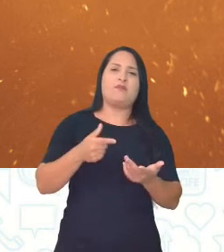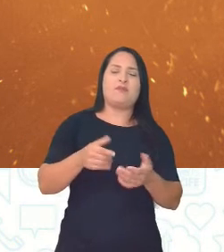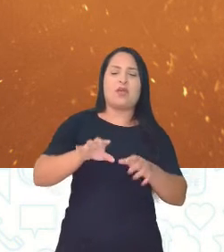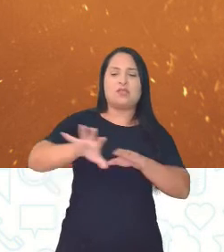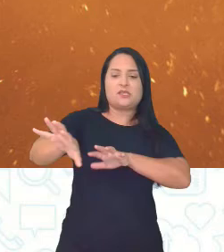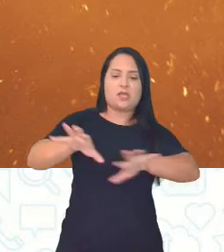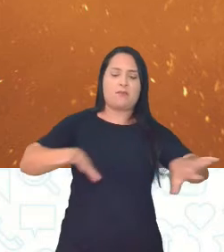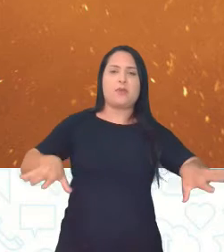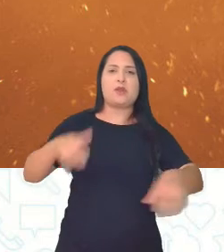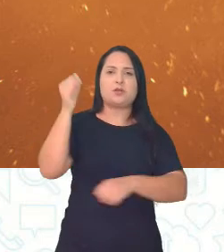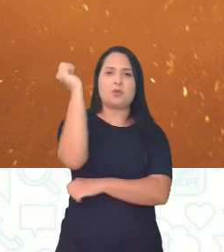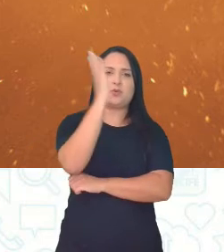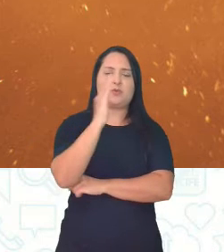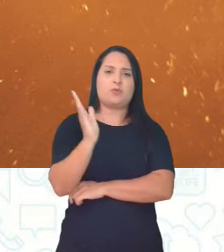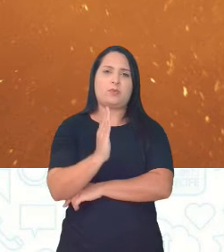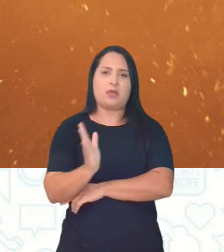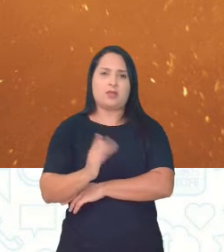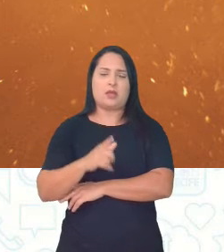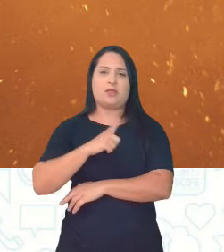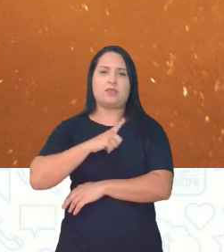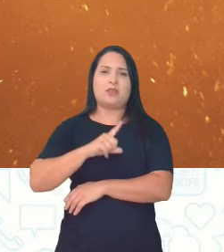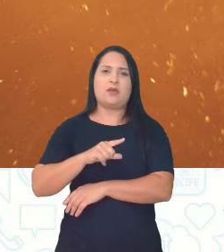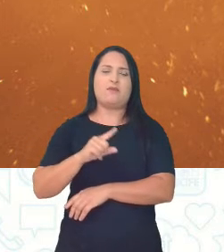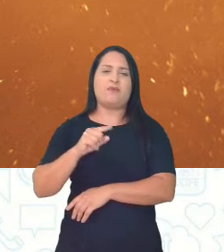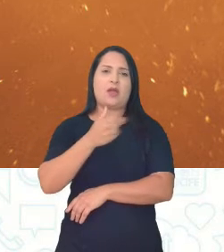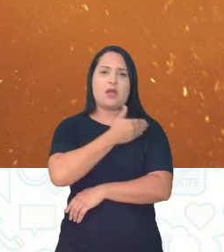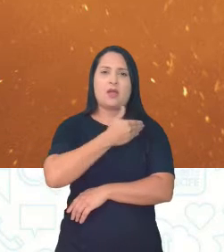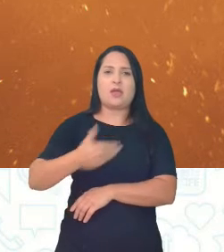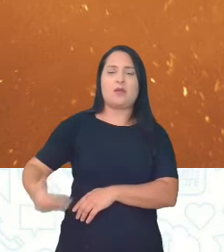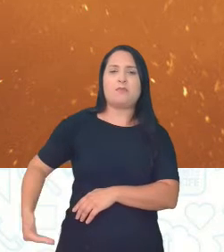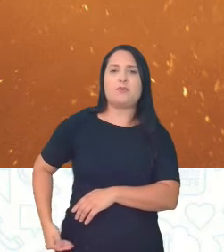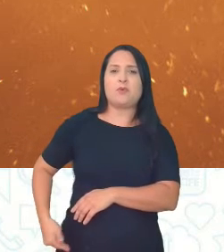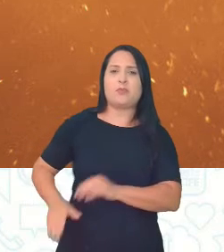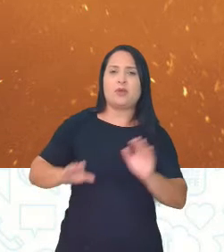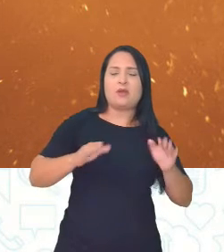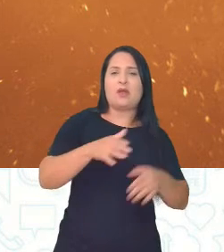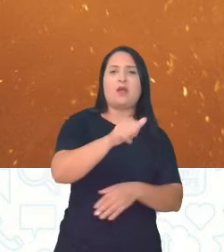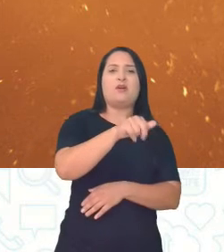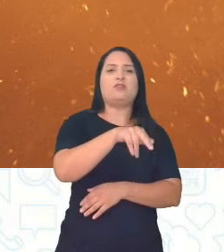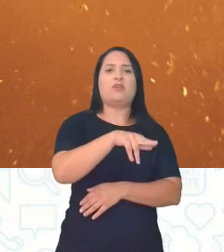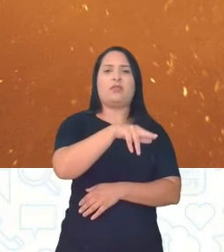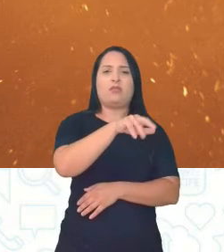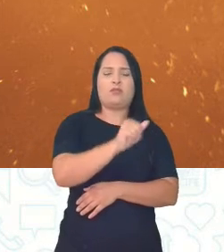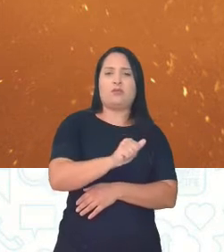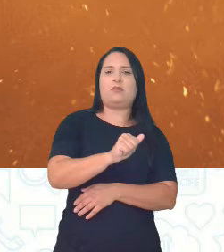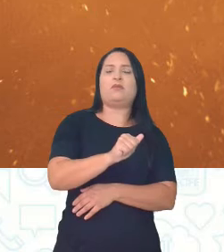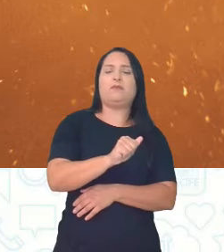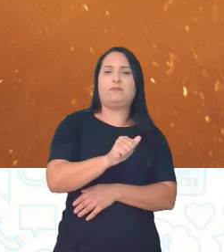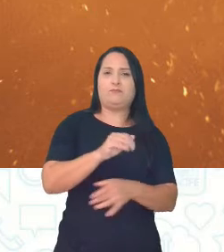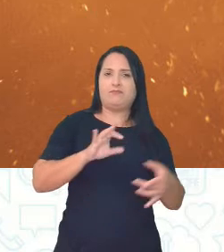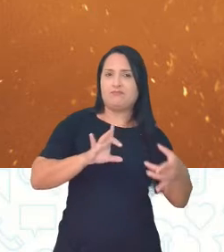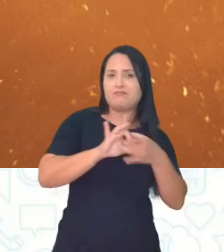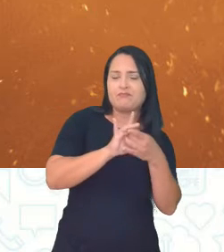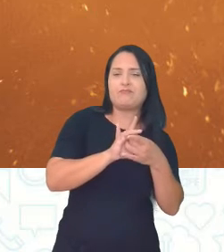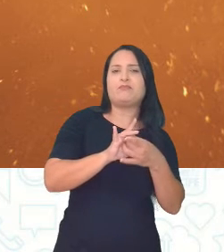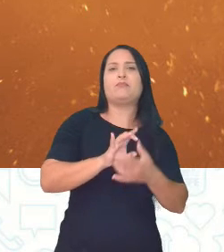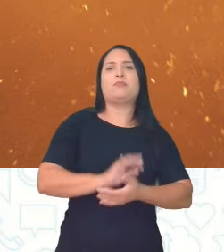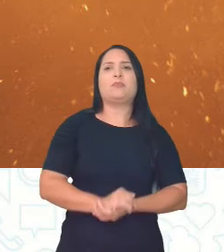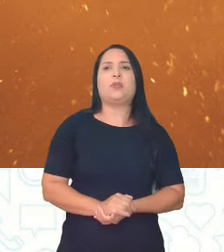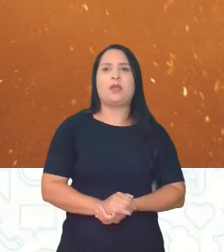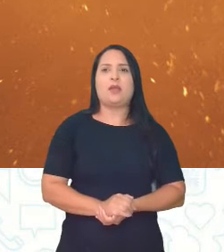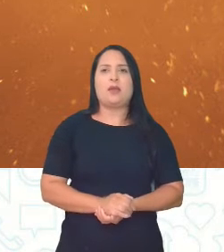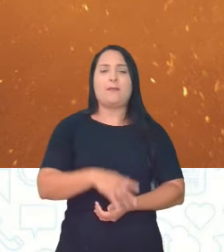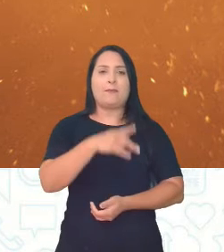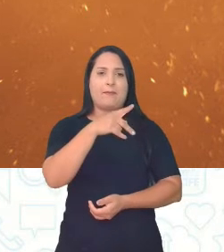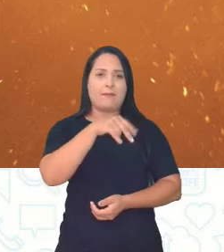Brasil e se incorporou a uma República Argentina, né? E a sua incorporação à República Argentina. Pedro